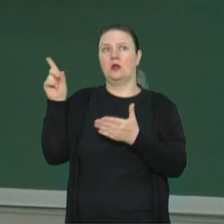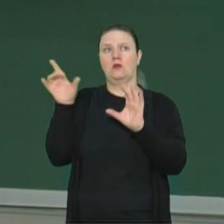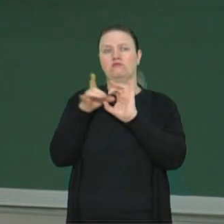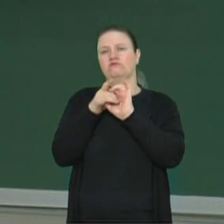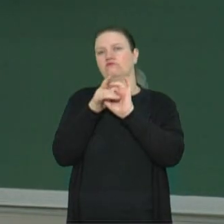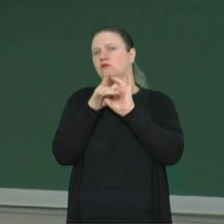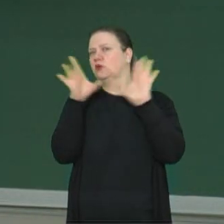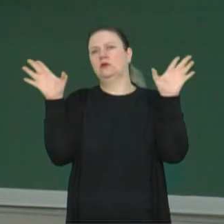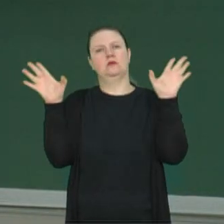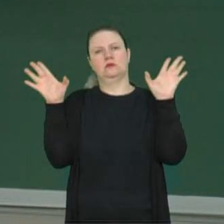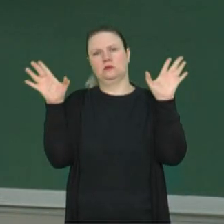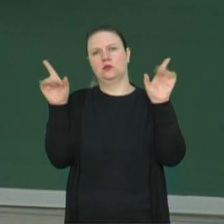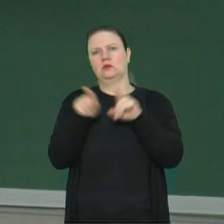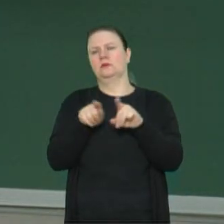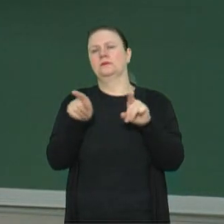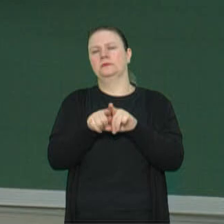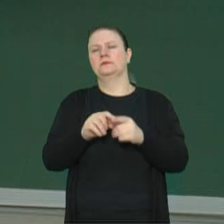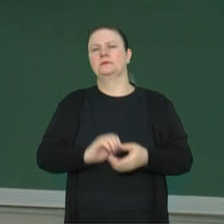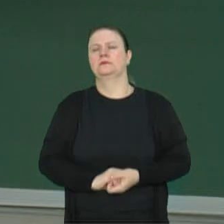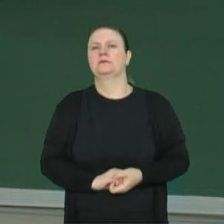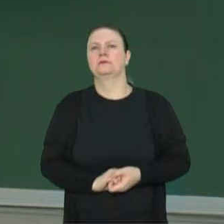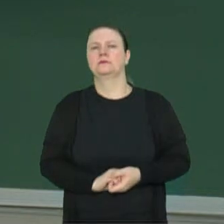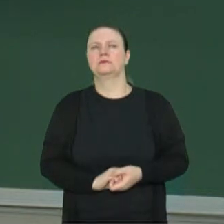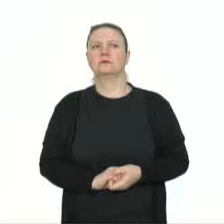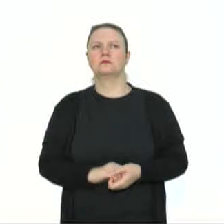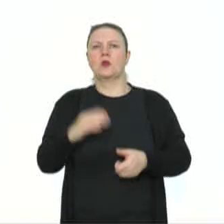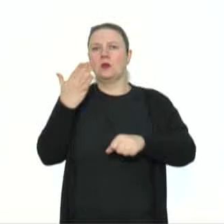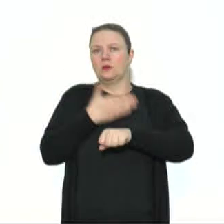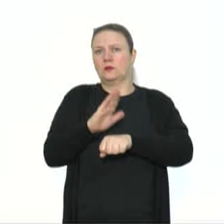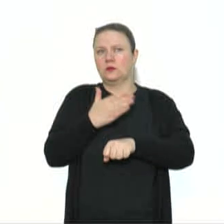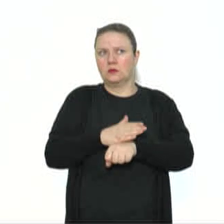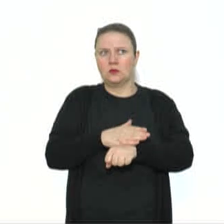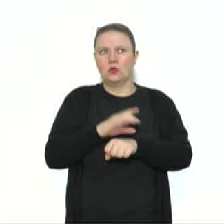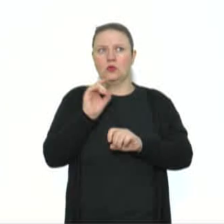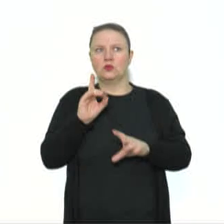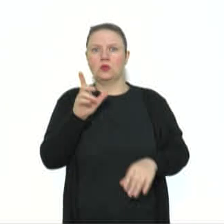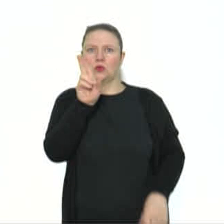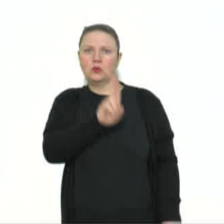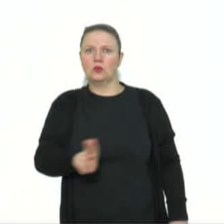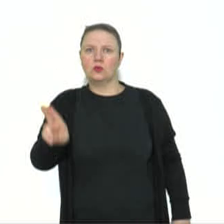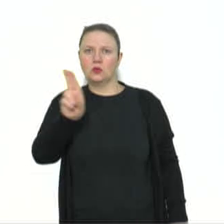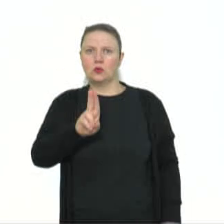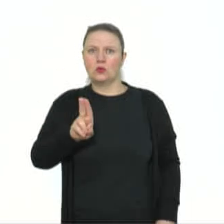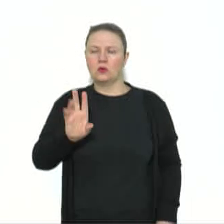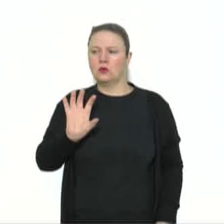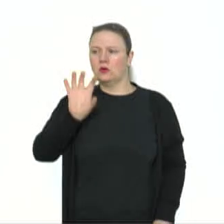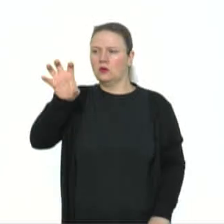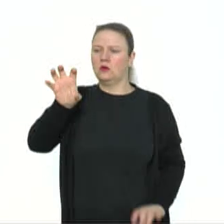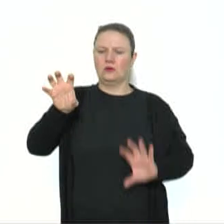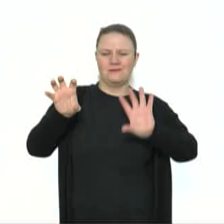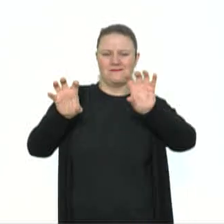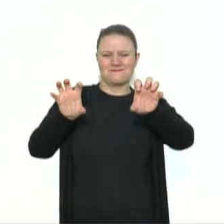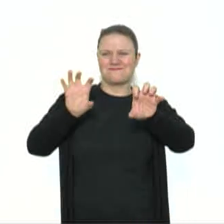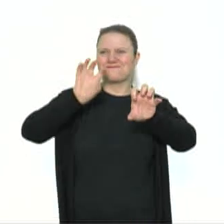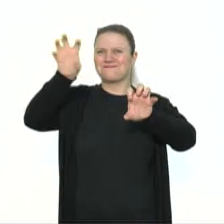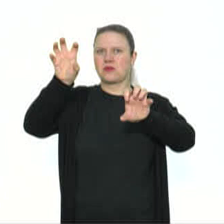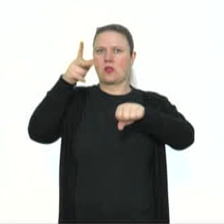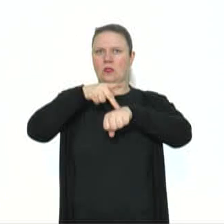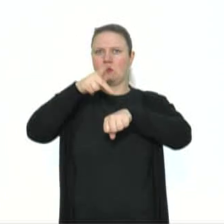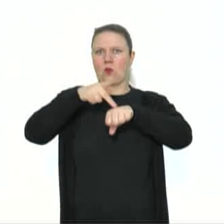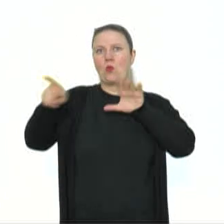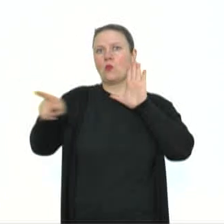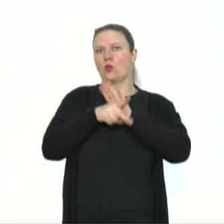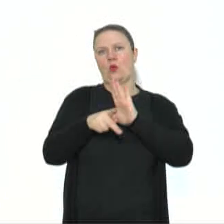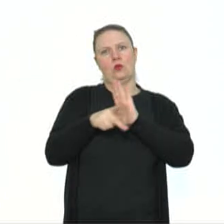parte aqui chamada de escalada livre. Então, da escalada livre, o praticante também só usa as reentrâncias das rochas, nós podemos ver na imagem aqui, né?